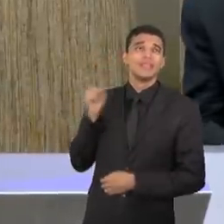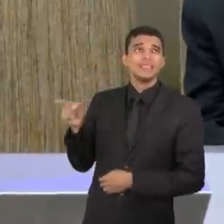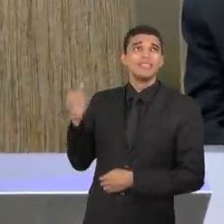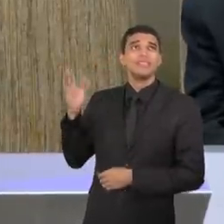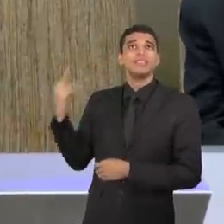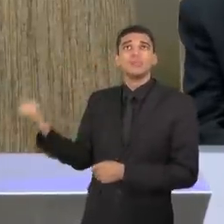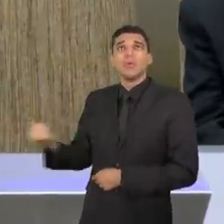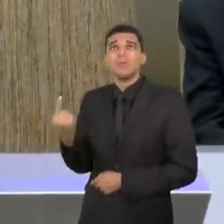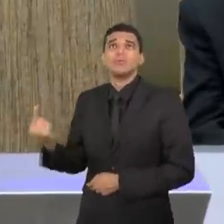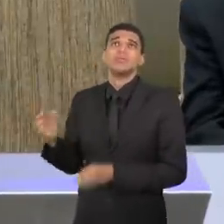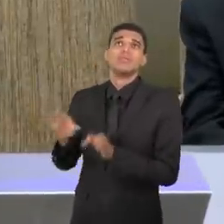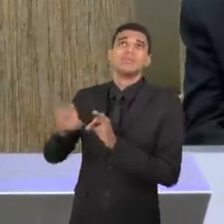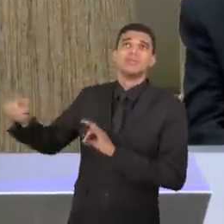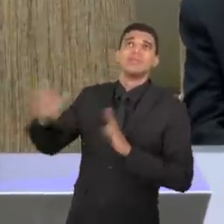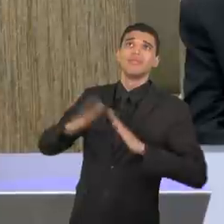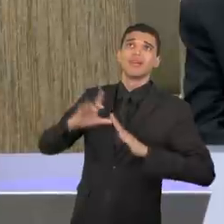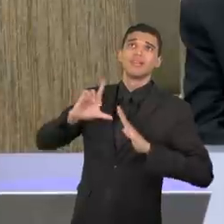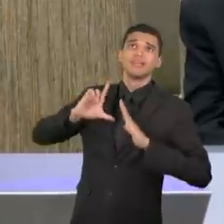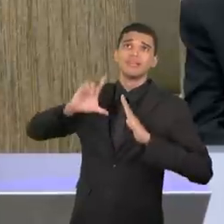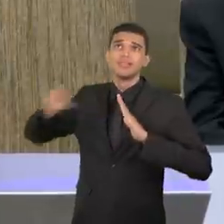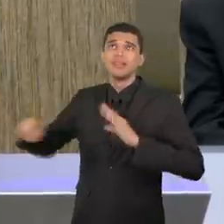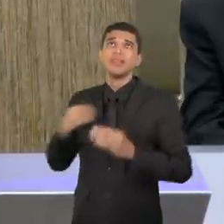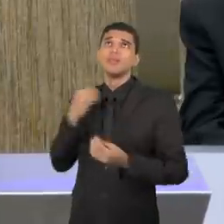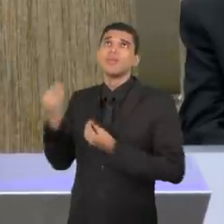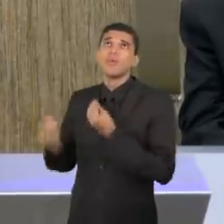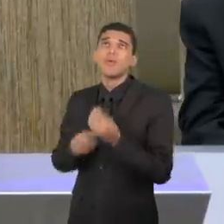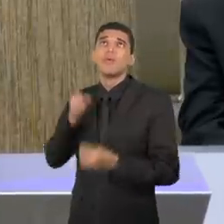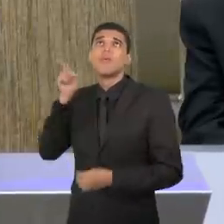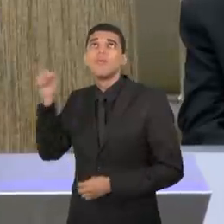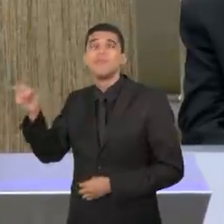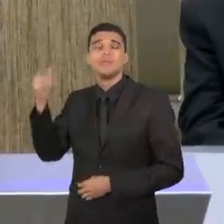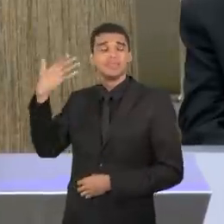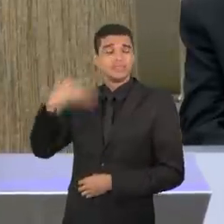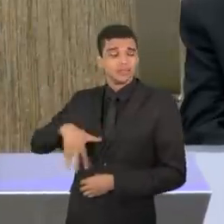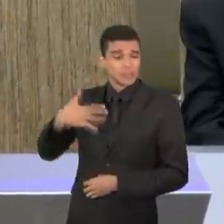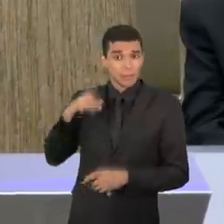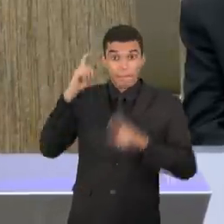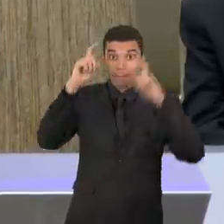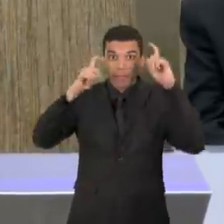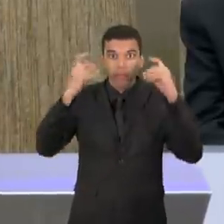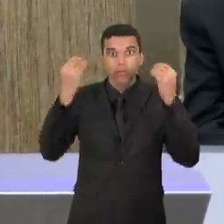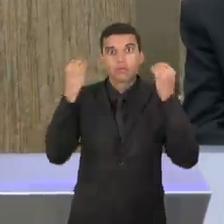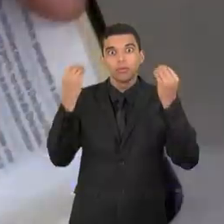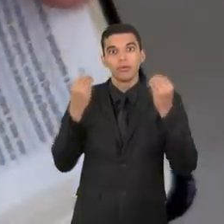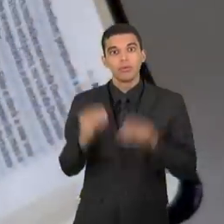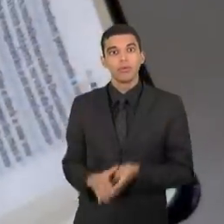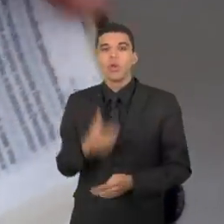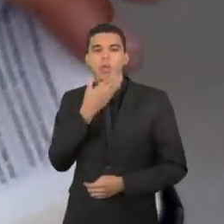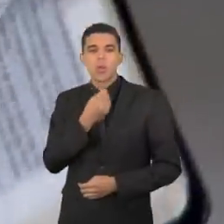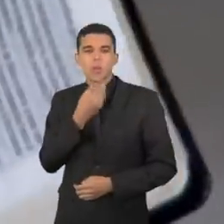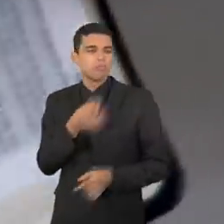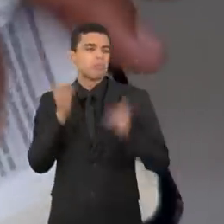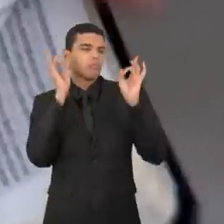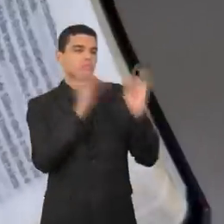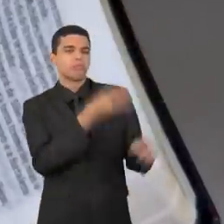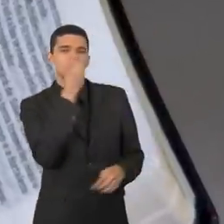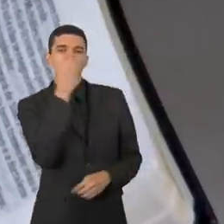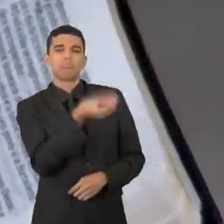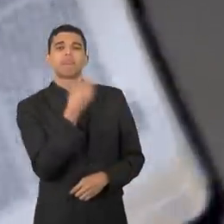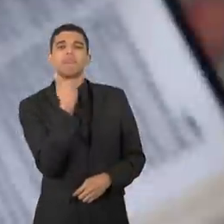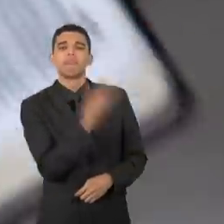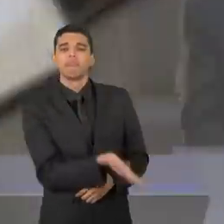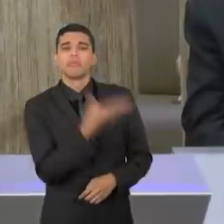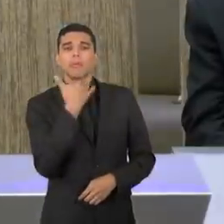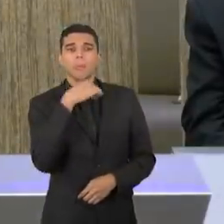versículo 20. Eu acho bonita essa expressão quando ele diz assim no versículo 20: